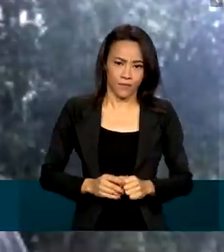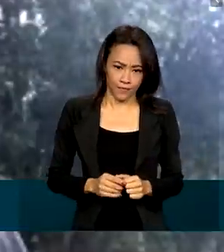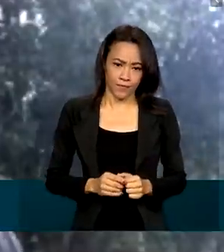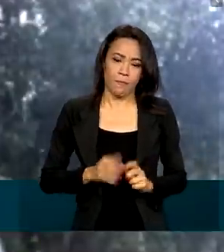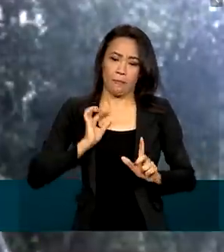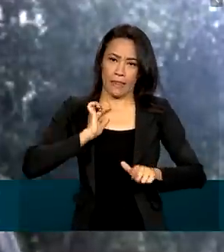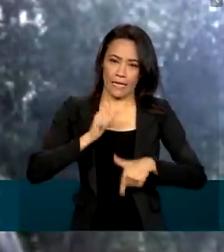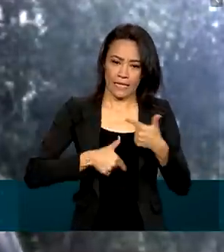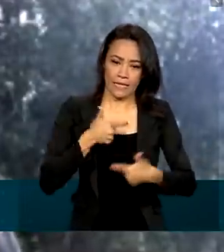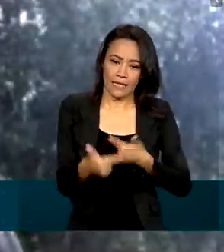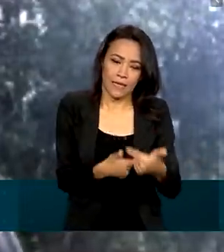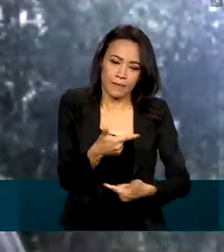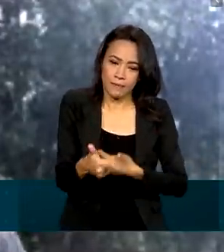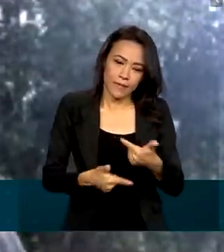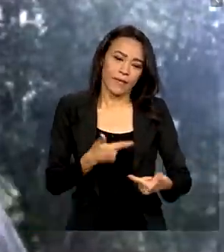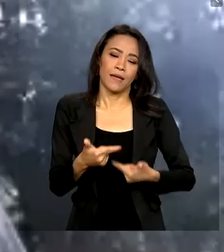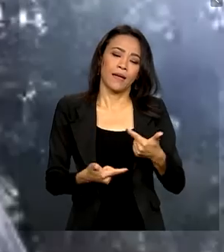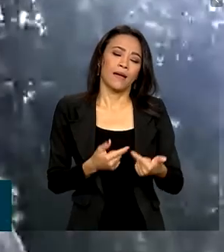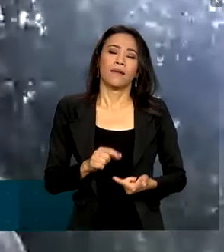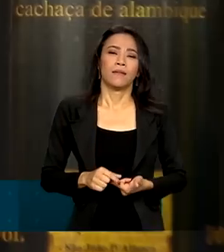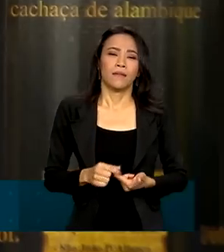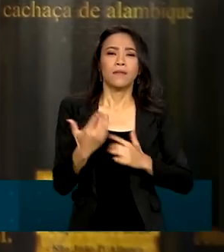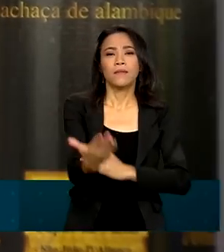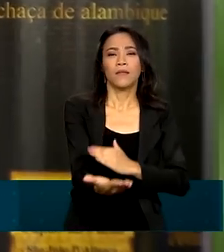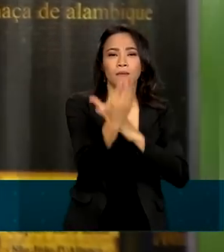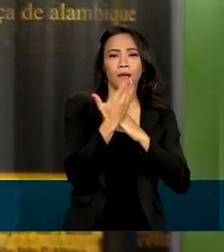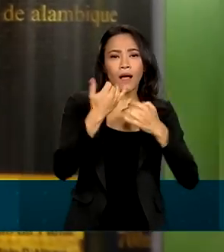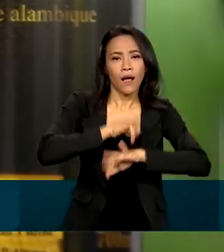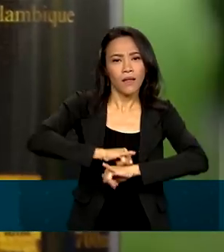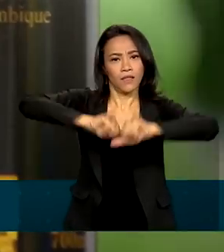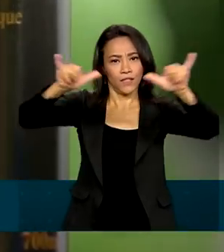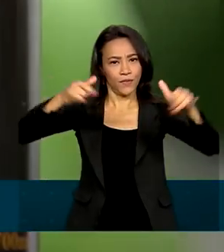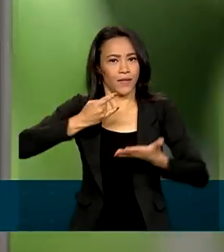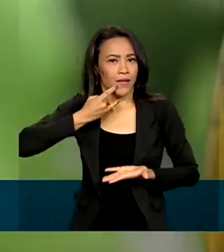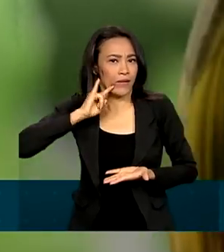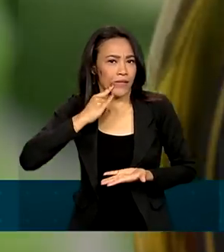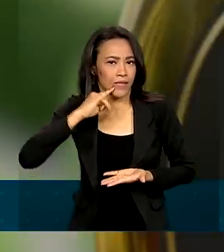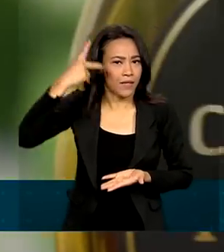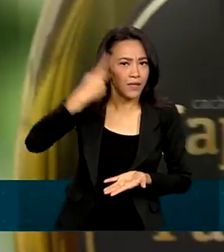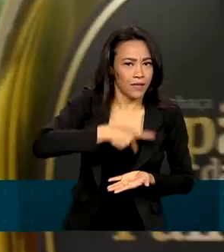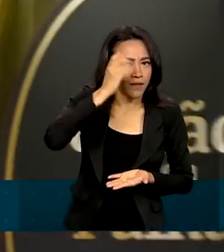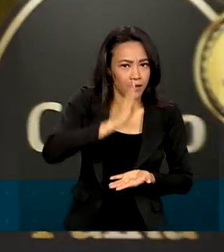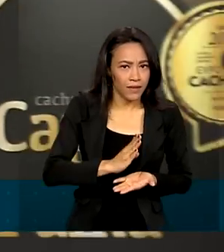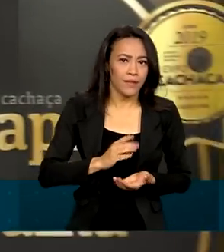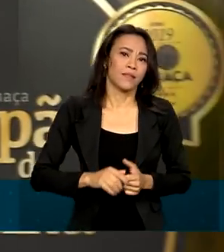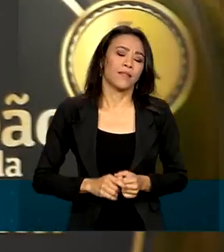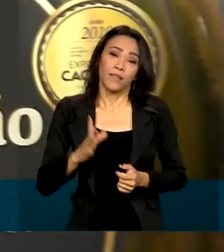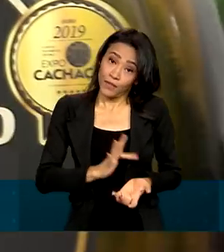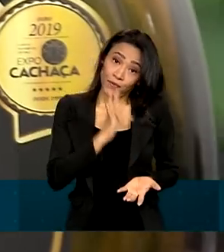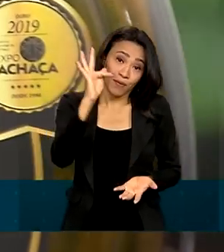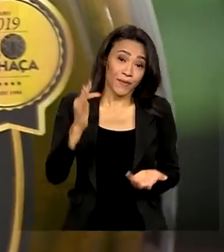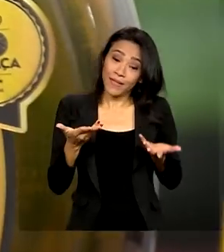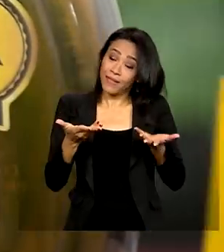trabalhos que estão nos ajudando a internacionalizar a nossa cachaça e o futuro